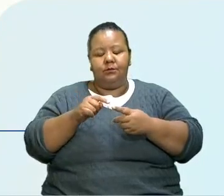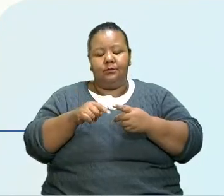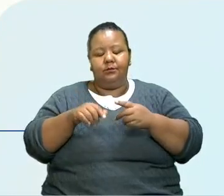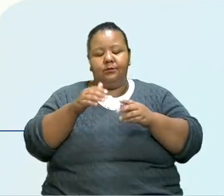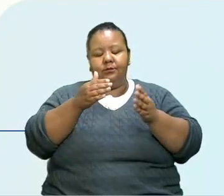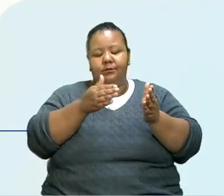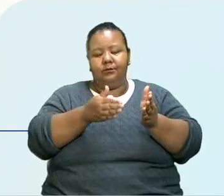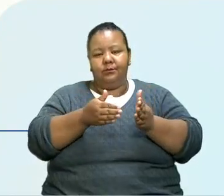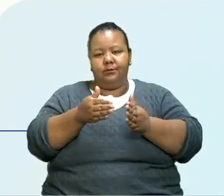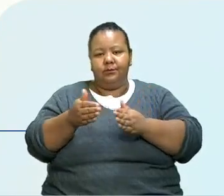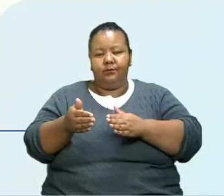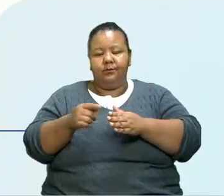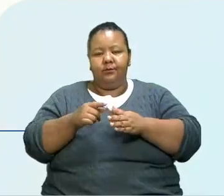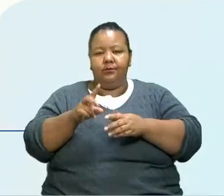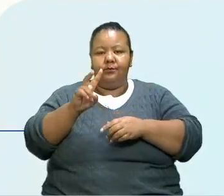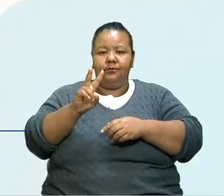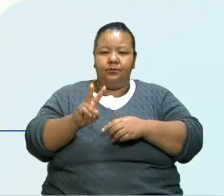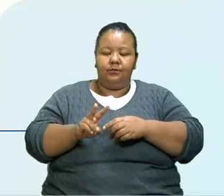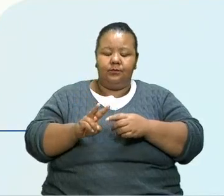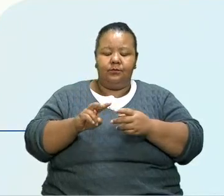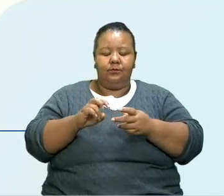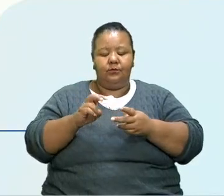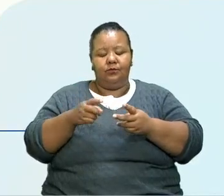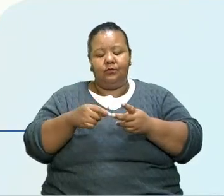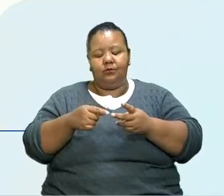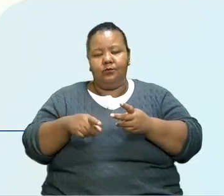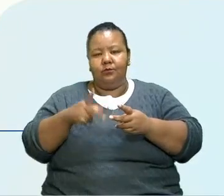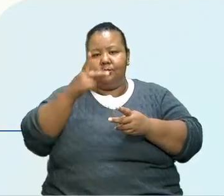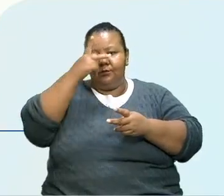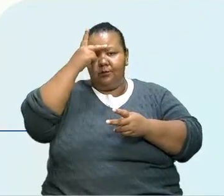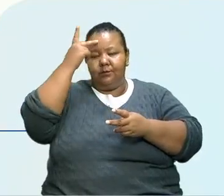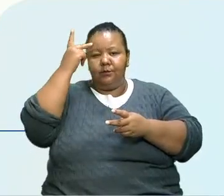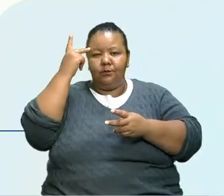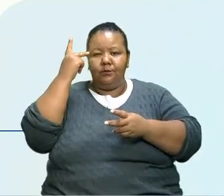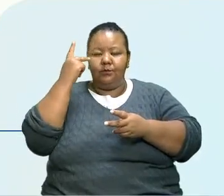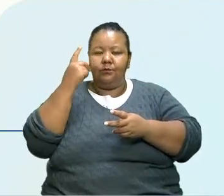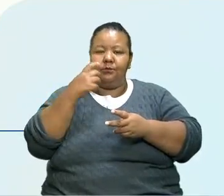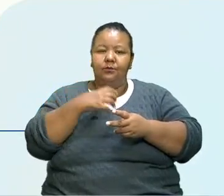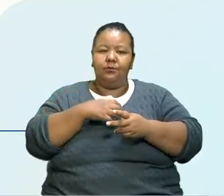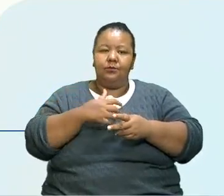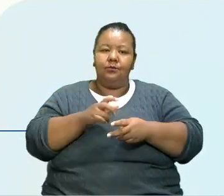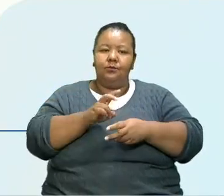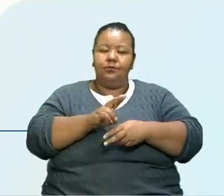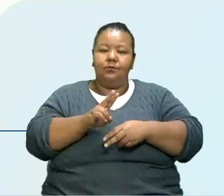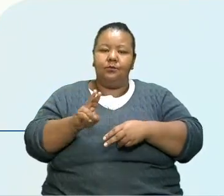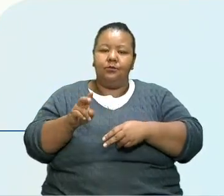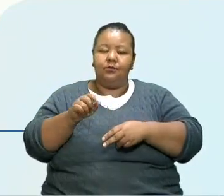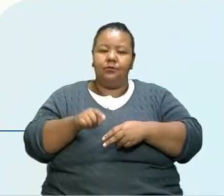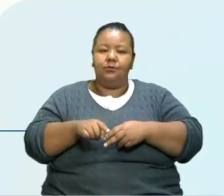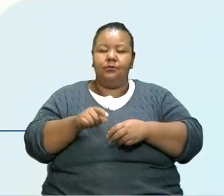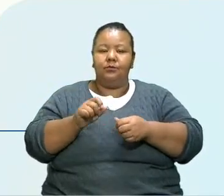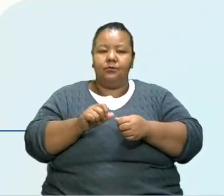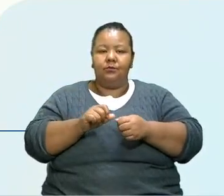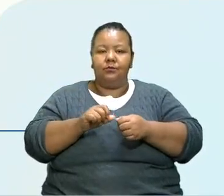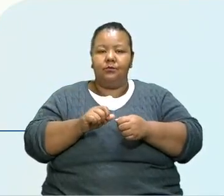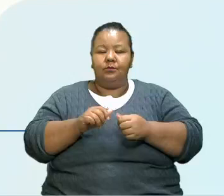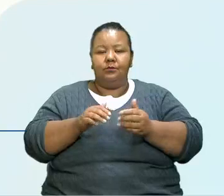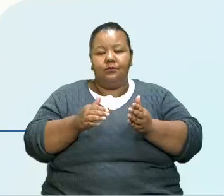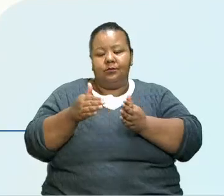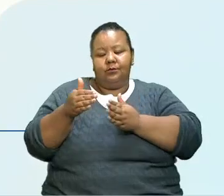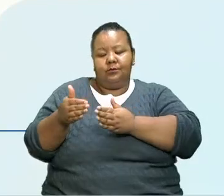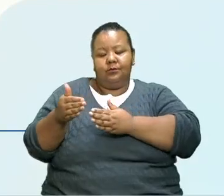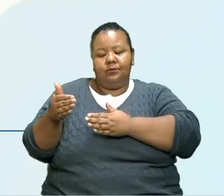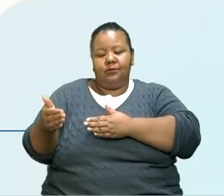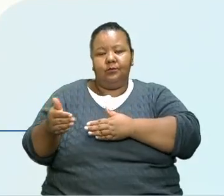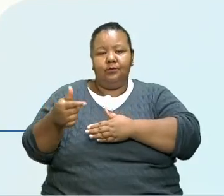escala vertical, ou na pessoal ali que eu estou falando de forma horizontal, que eu estou falando aquele geralmente de forma lateral, e